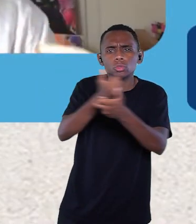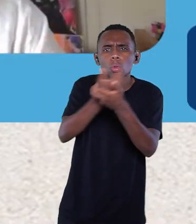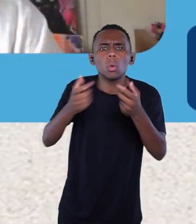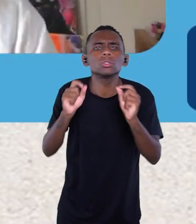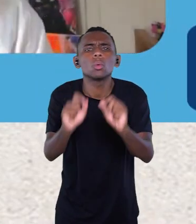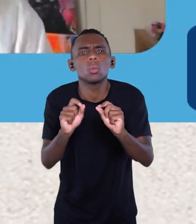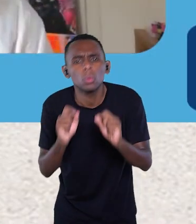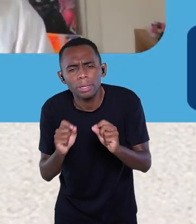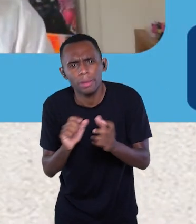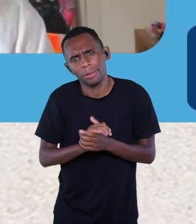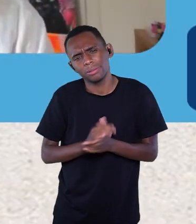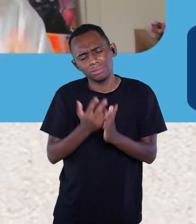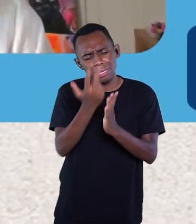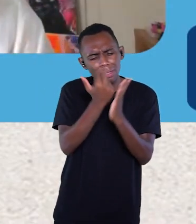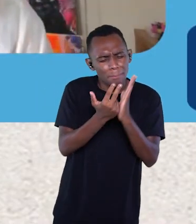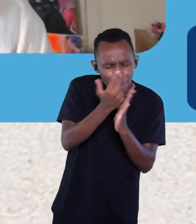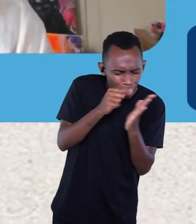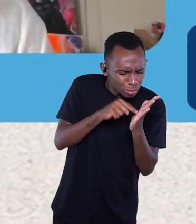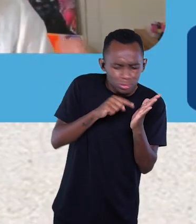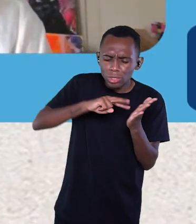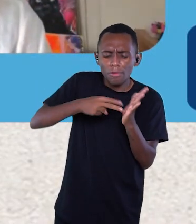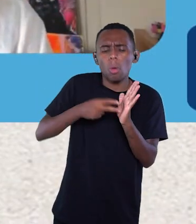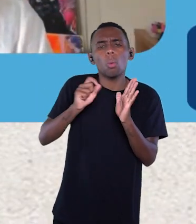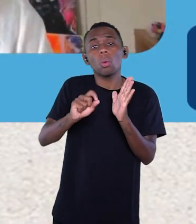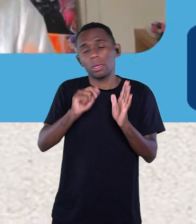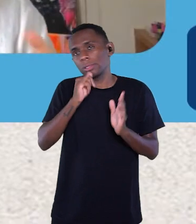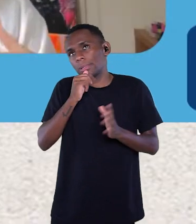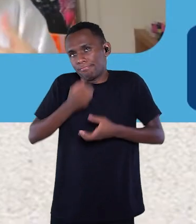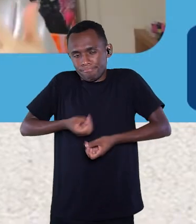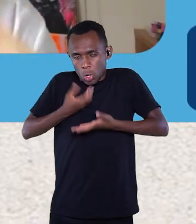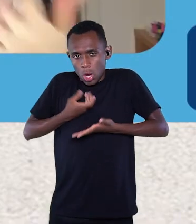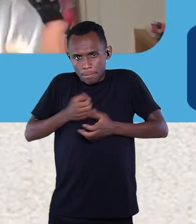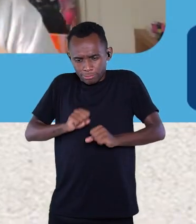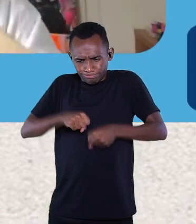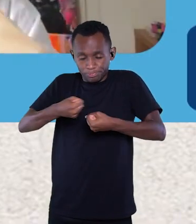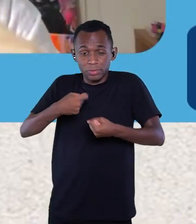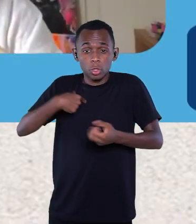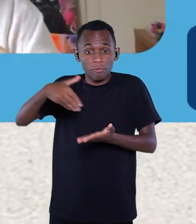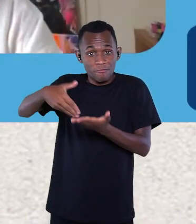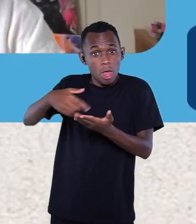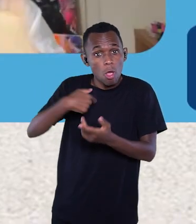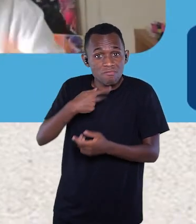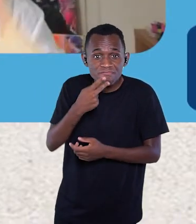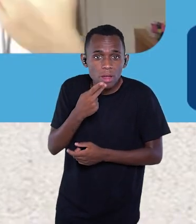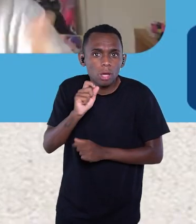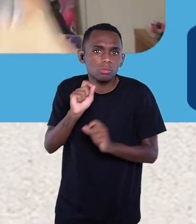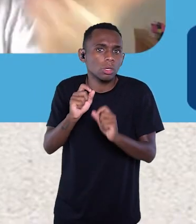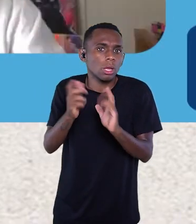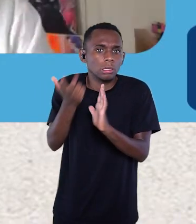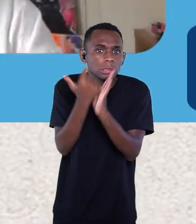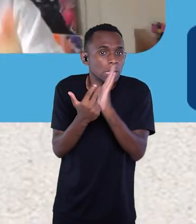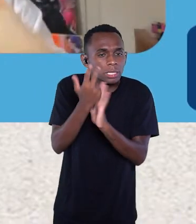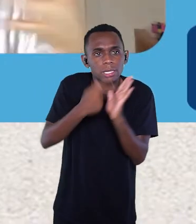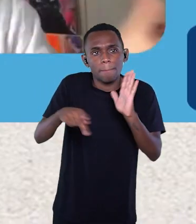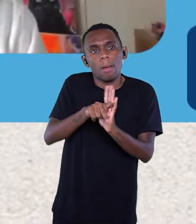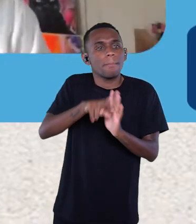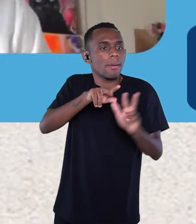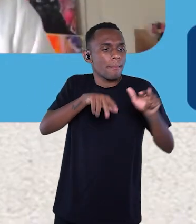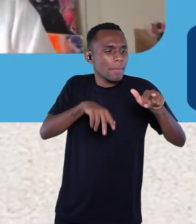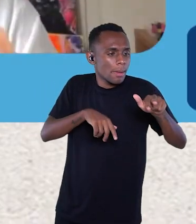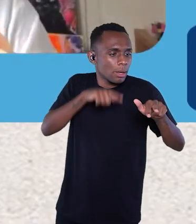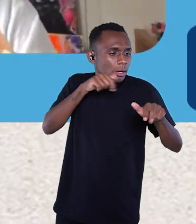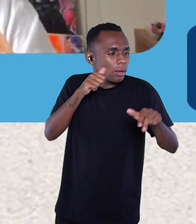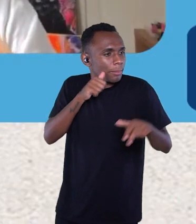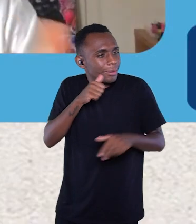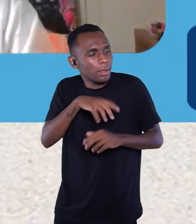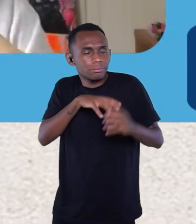essas imagens, né? Assim, esse poema mesmo, Resistência, no final eu vou falando sobre os desenhos que eu faço da minha irmã